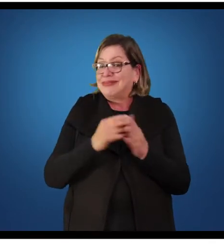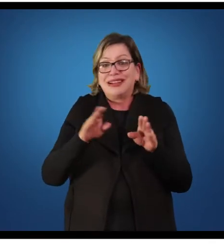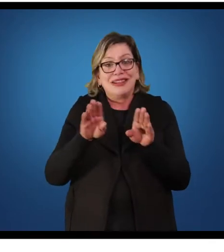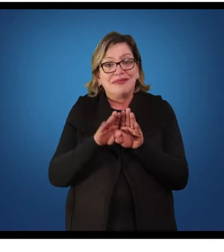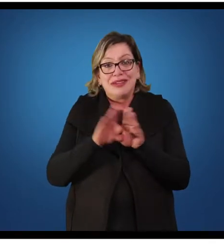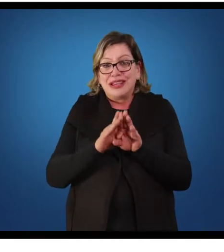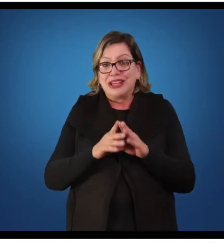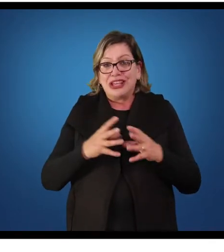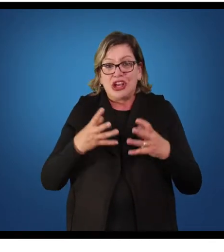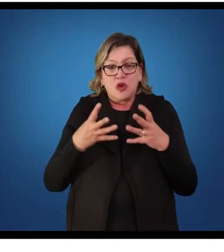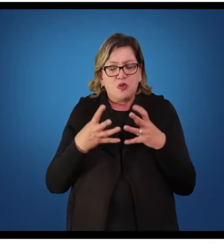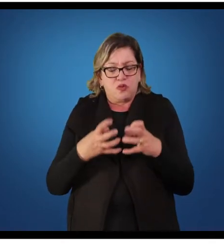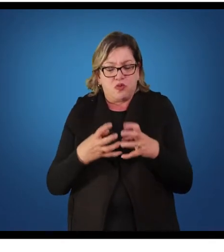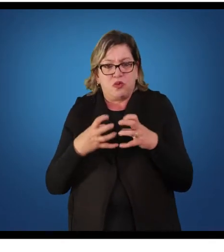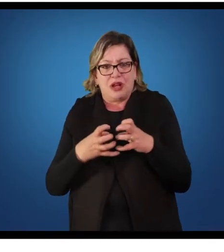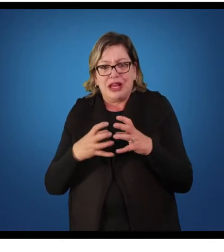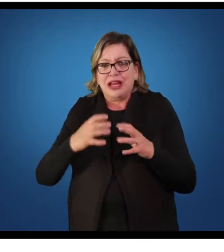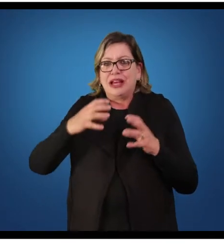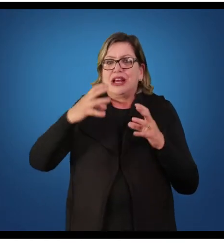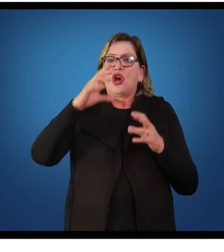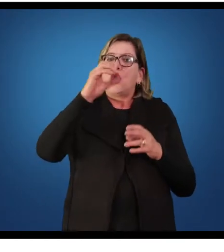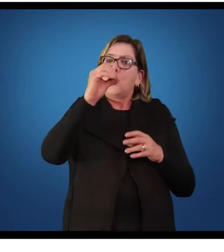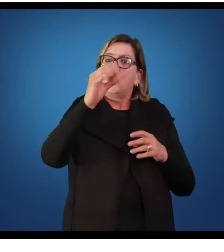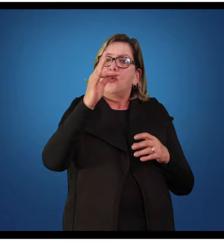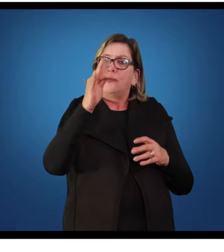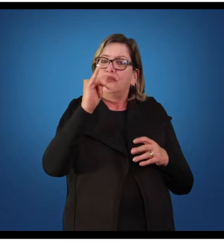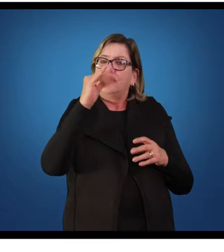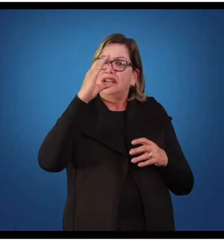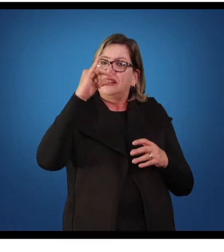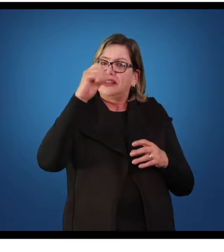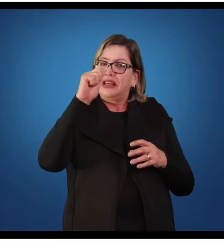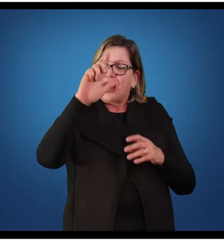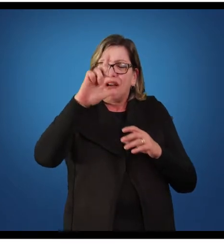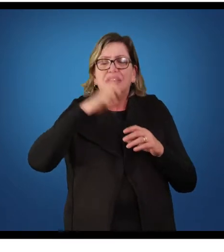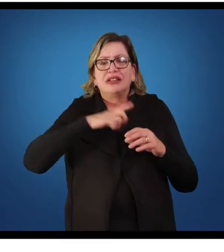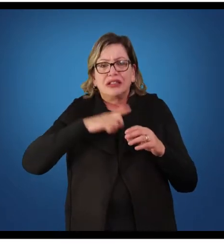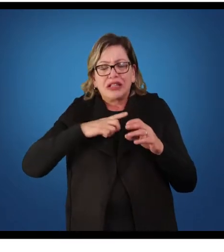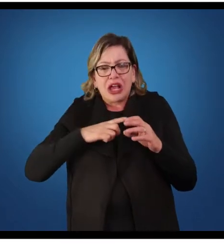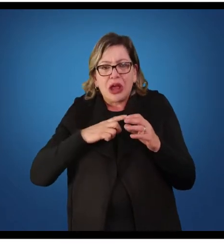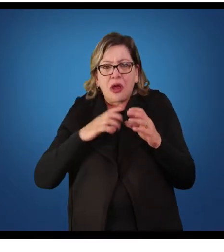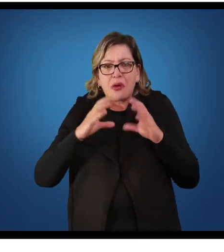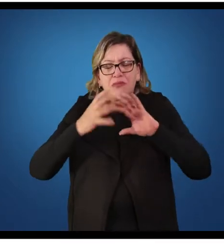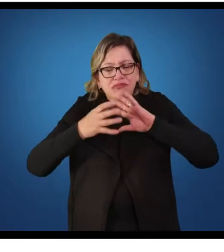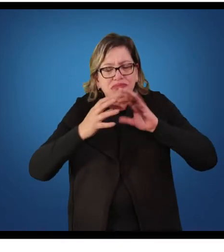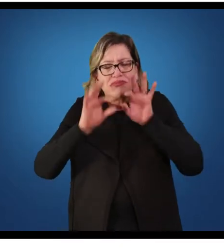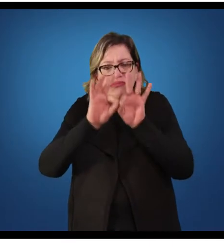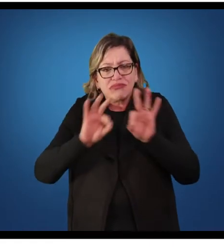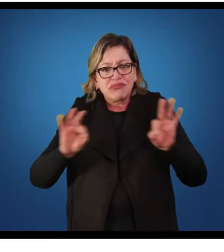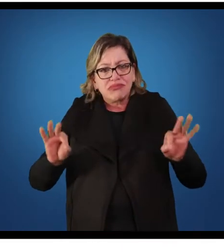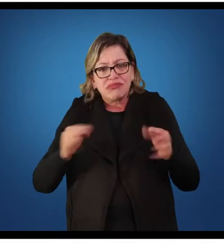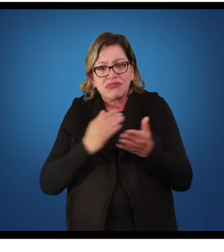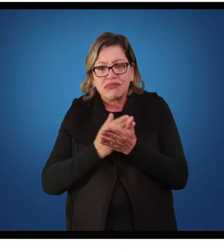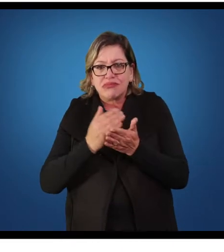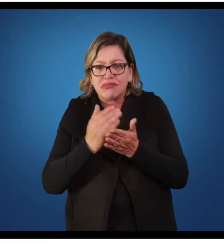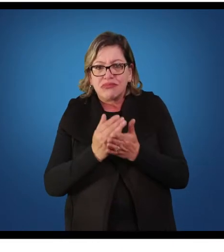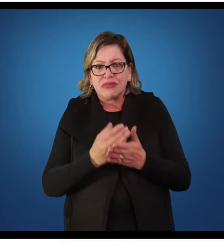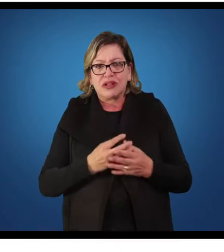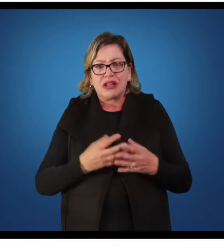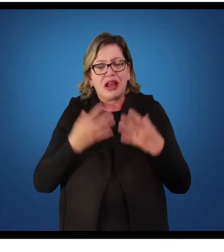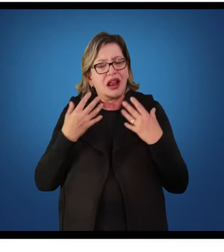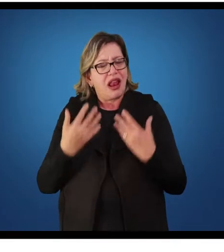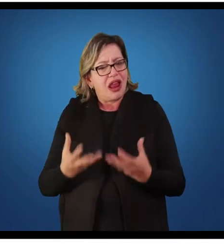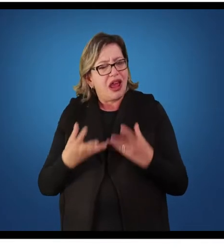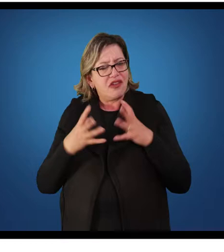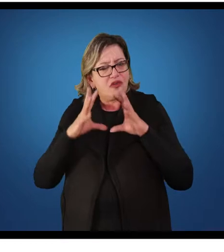com uma bola oficial. Nós vamos trabalhar com a bola de iniciação, certo? Que é uma bola com material